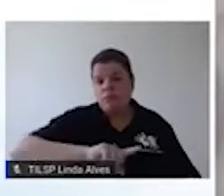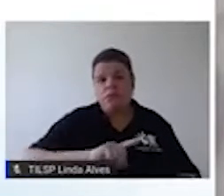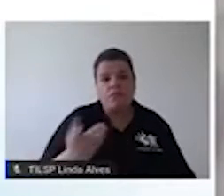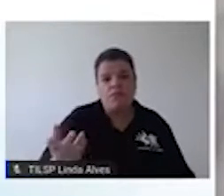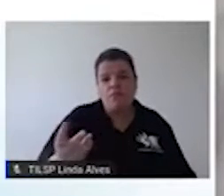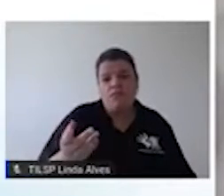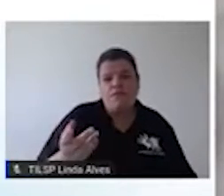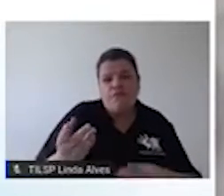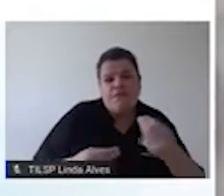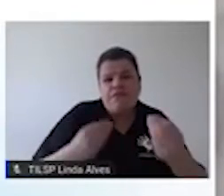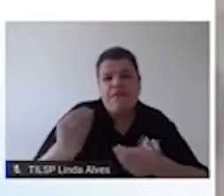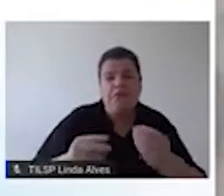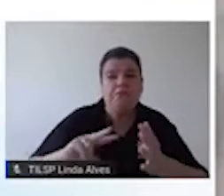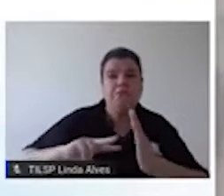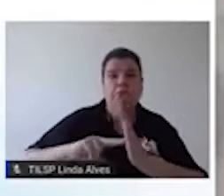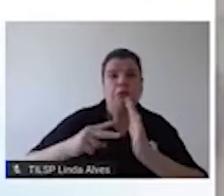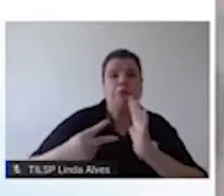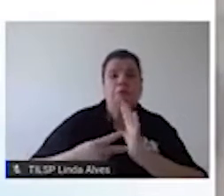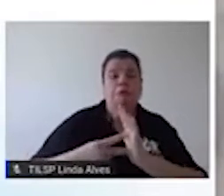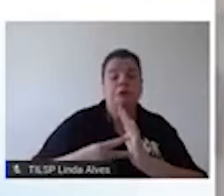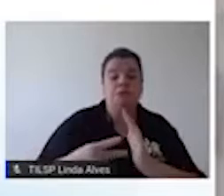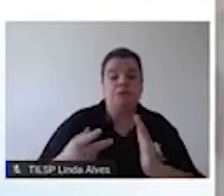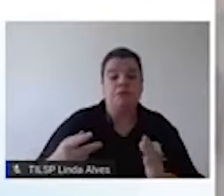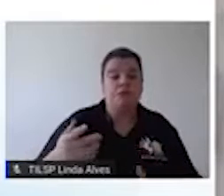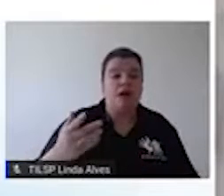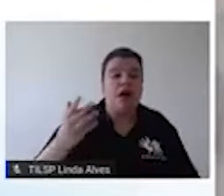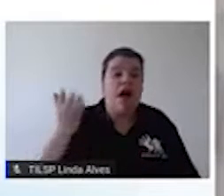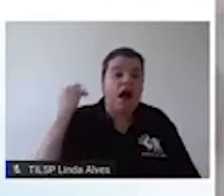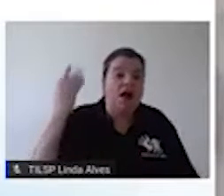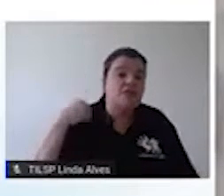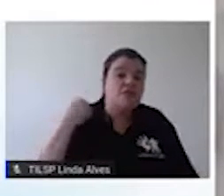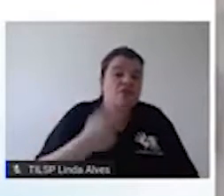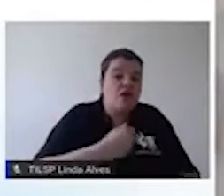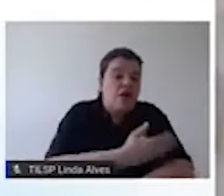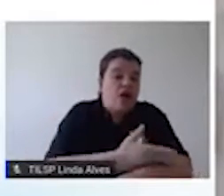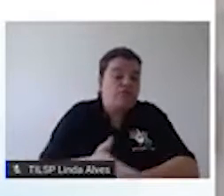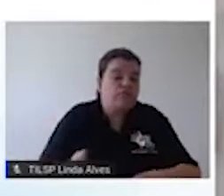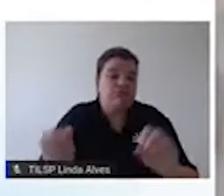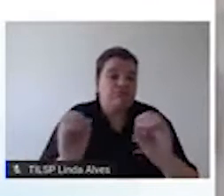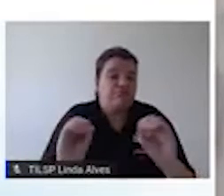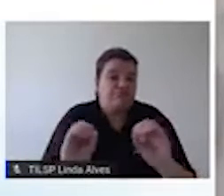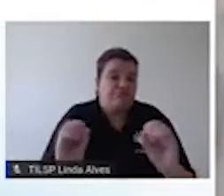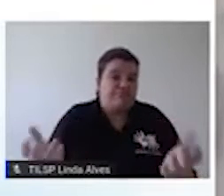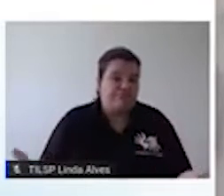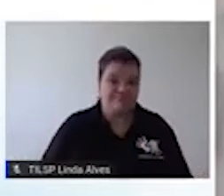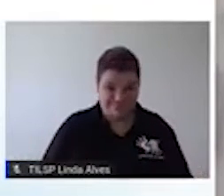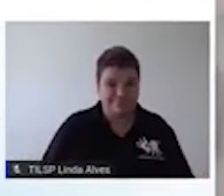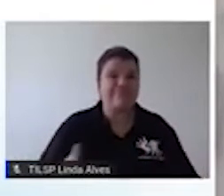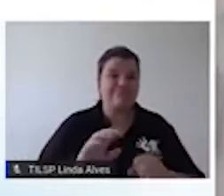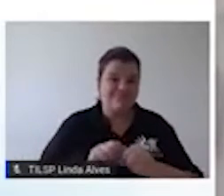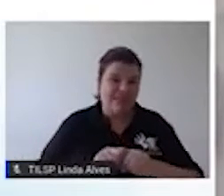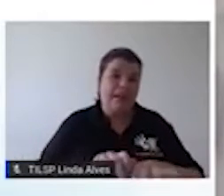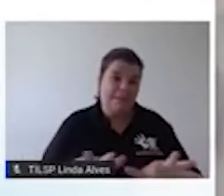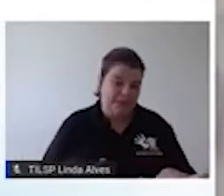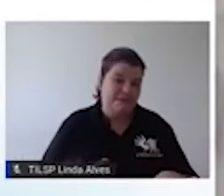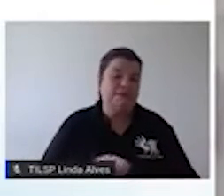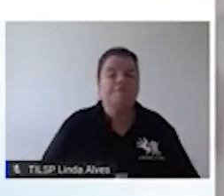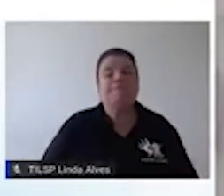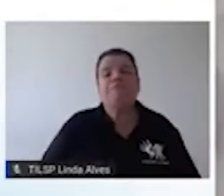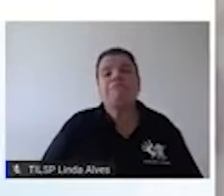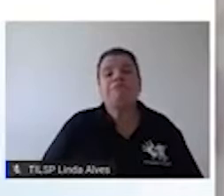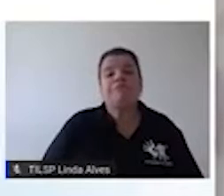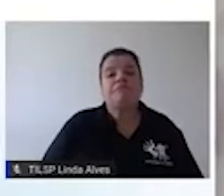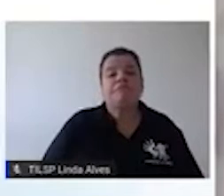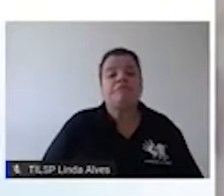não eram significativamente presentes em outros episódios de epidemias ou mesmo de pandemias, não